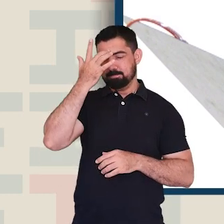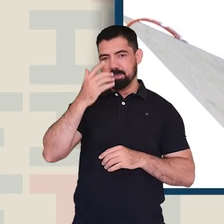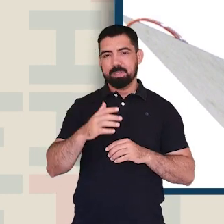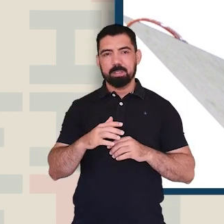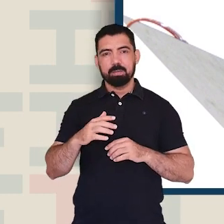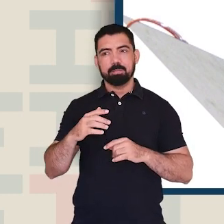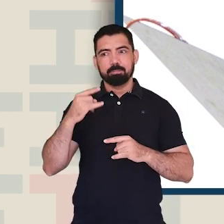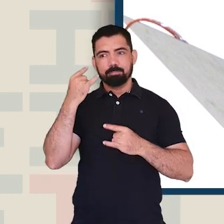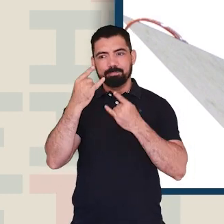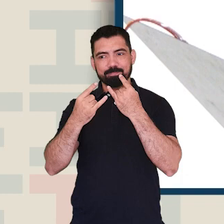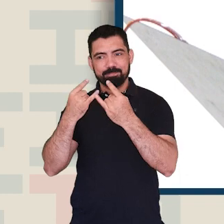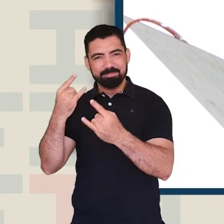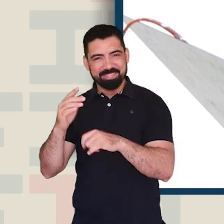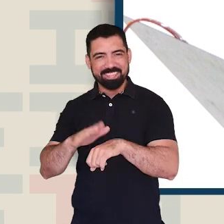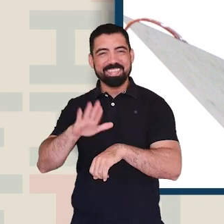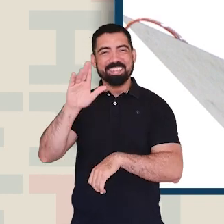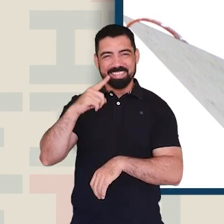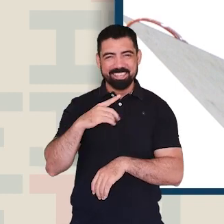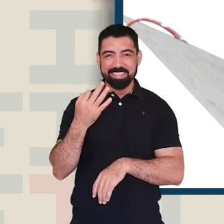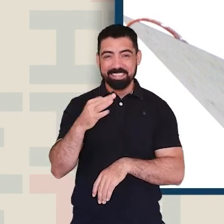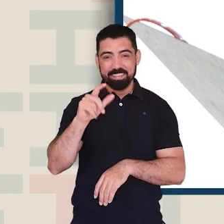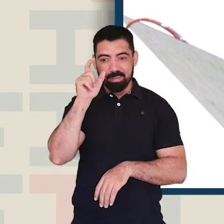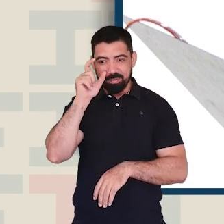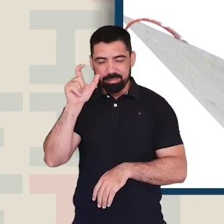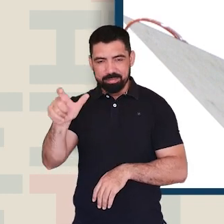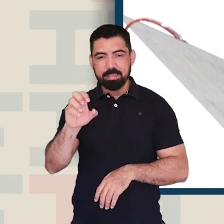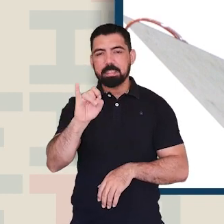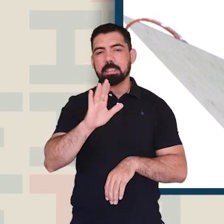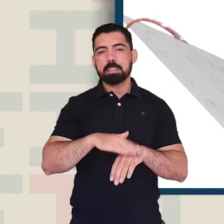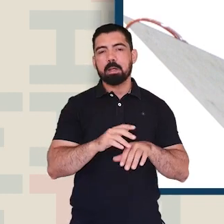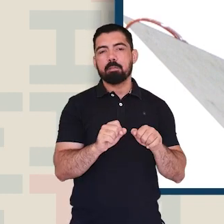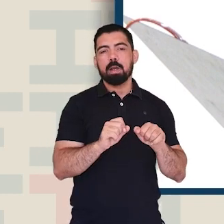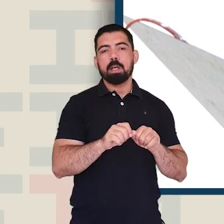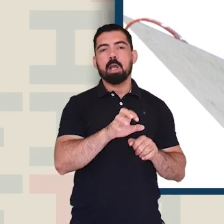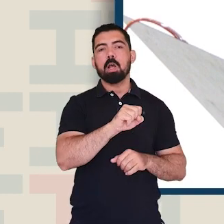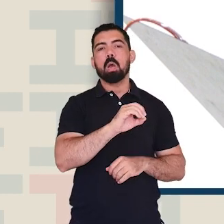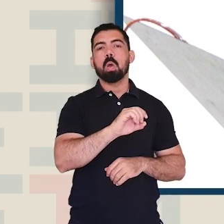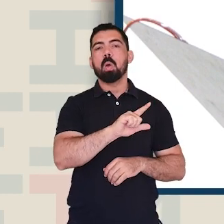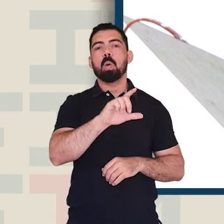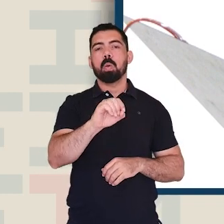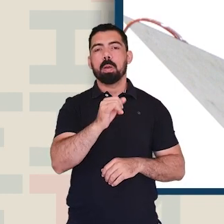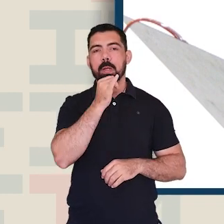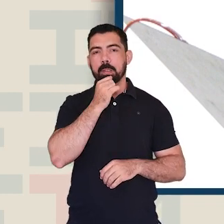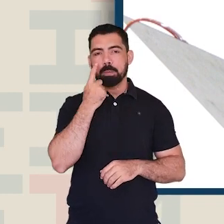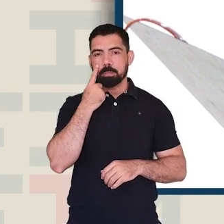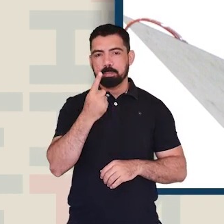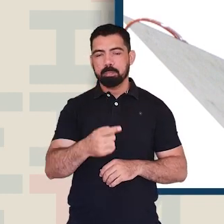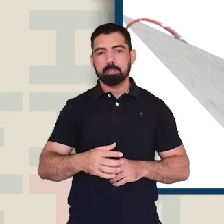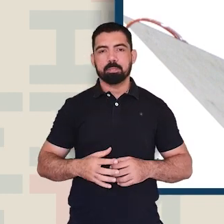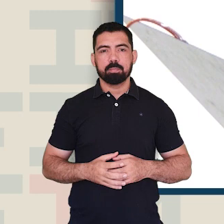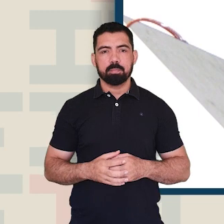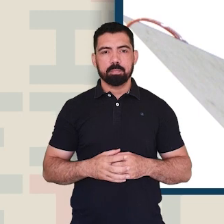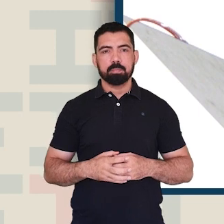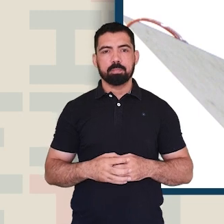dá uma coisa hipnótica, né? Quando eu vou fazer um solo, você pensar, cara...